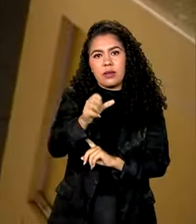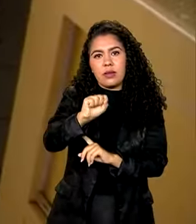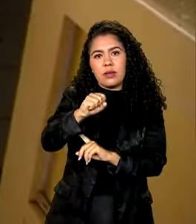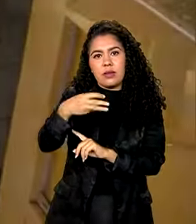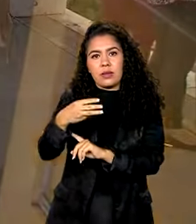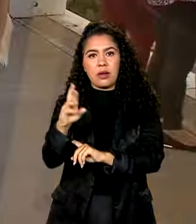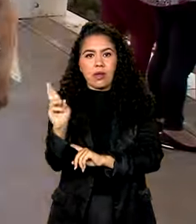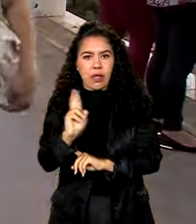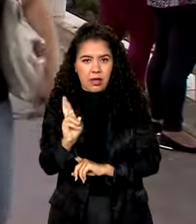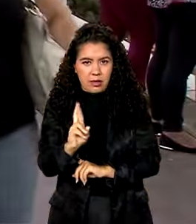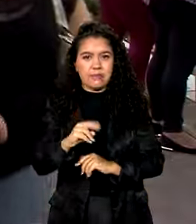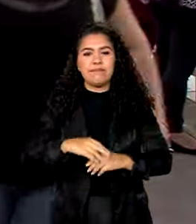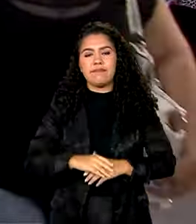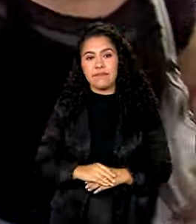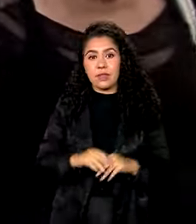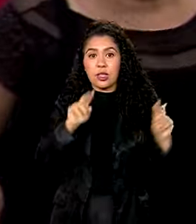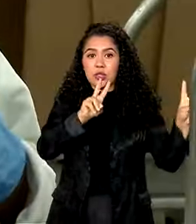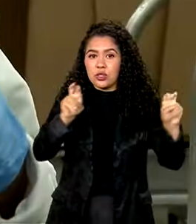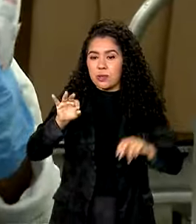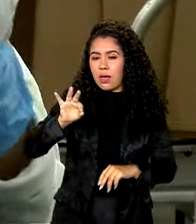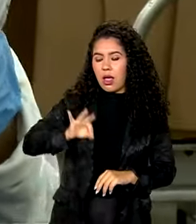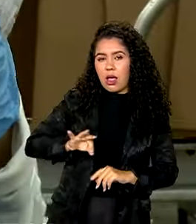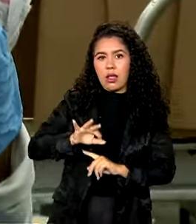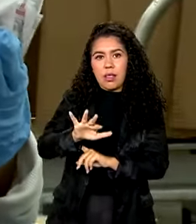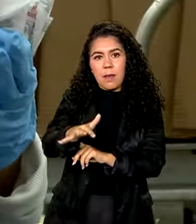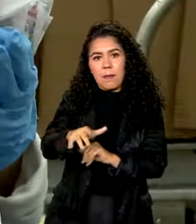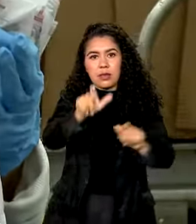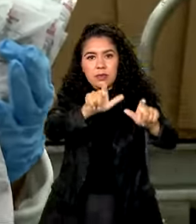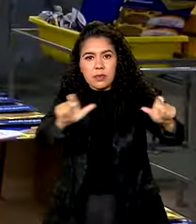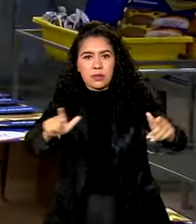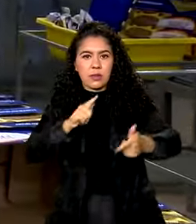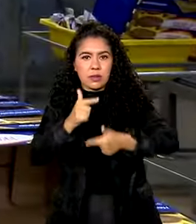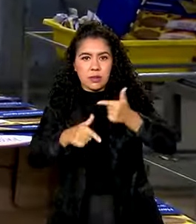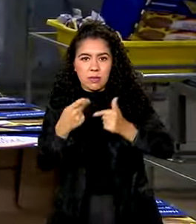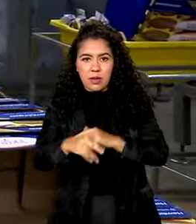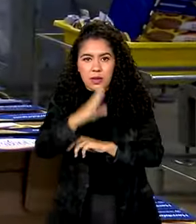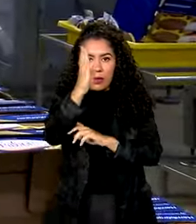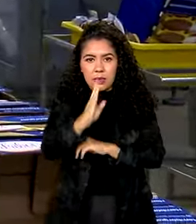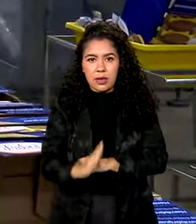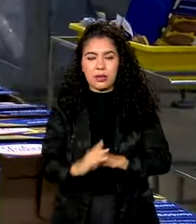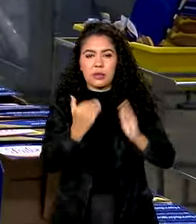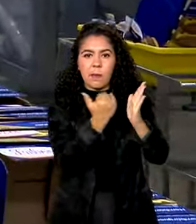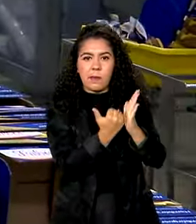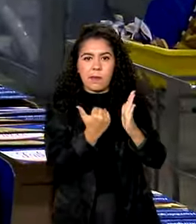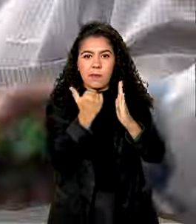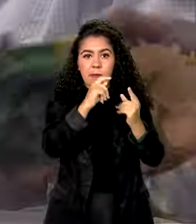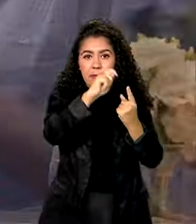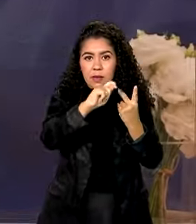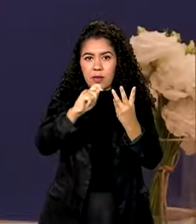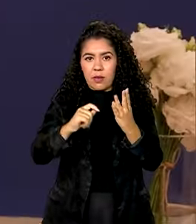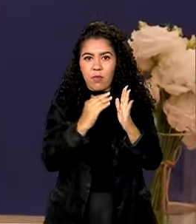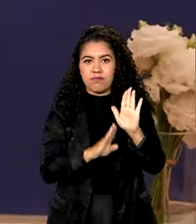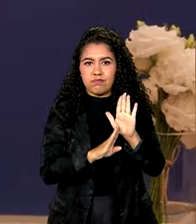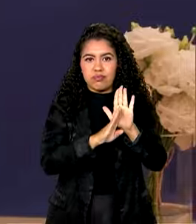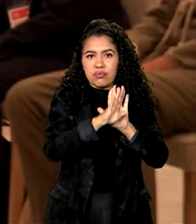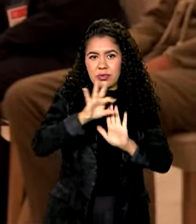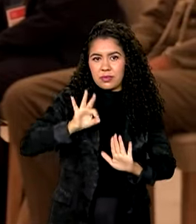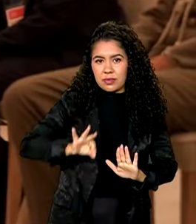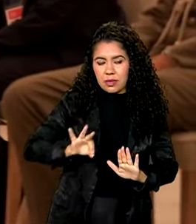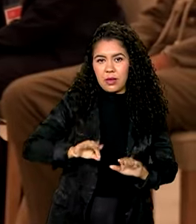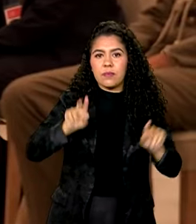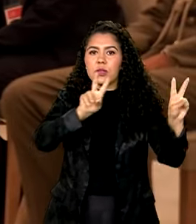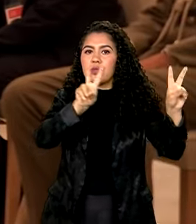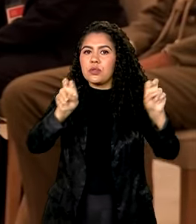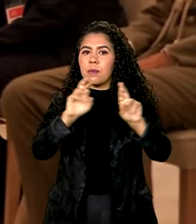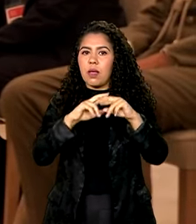R$ 683. Renda média do trabalhador brasileiro tem alta nos três primeiros meses do ano. Na reunião do